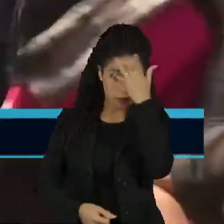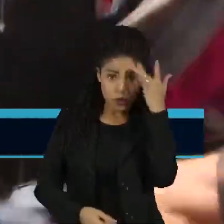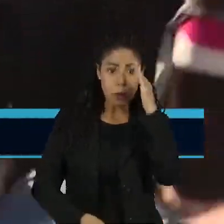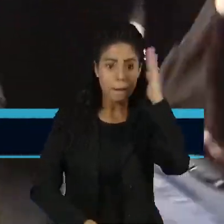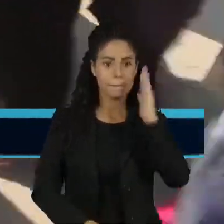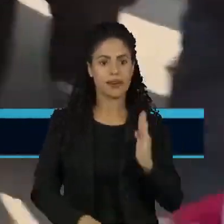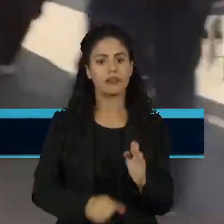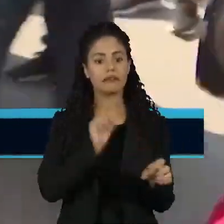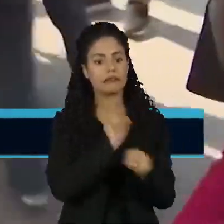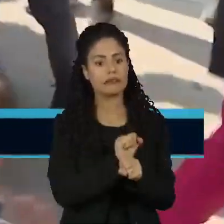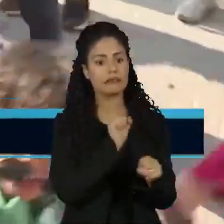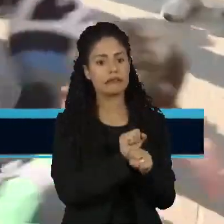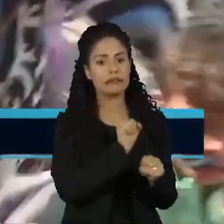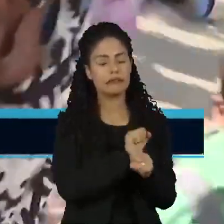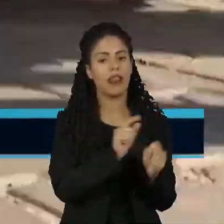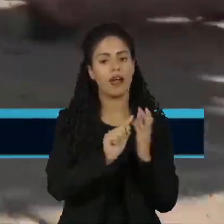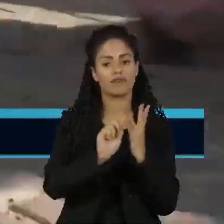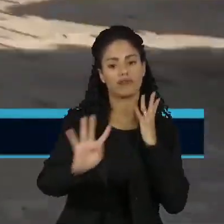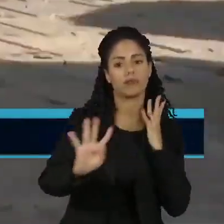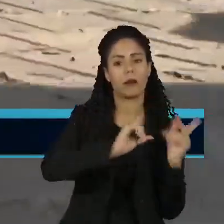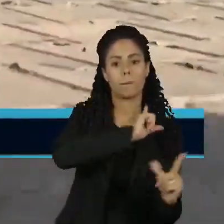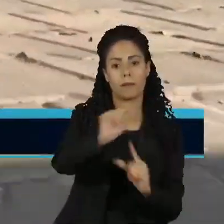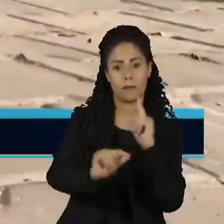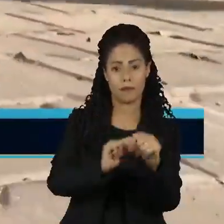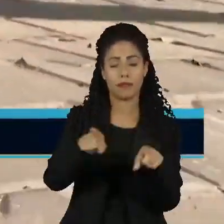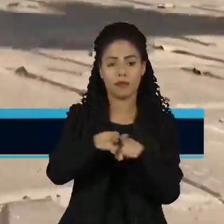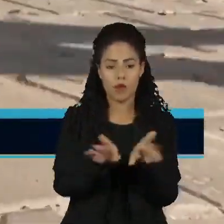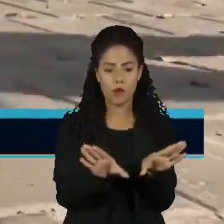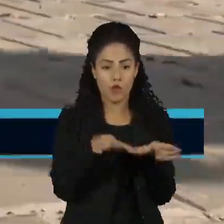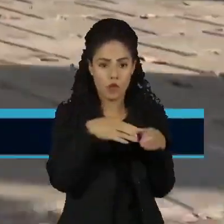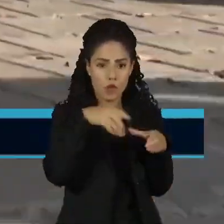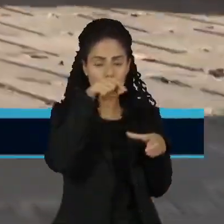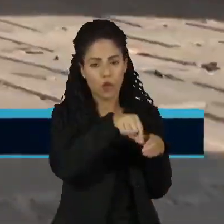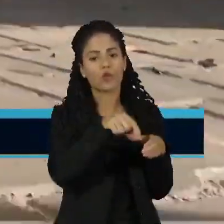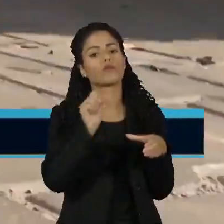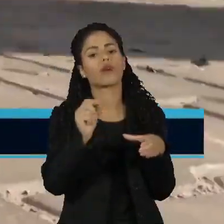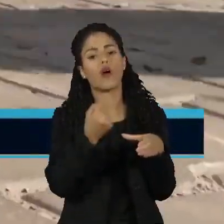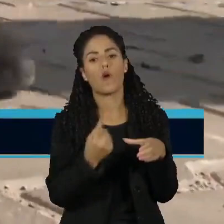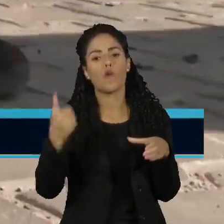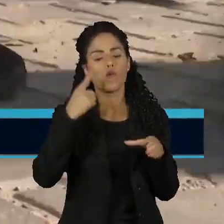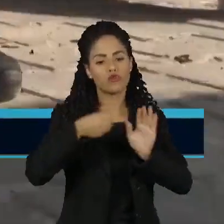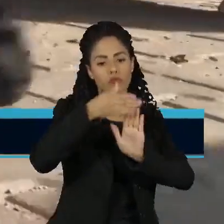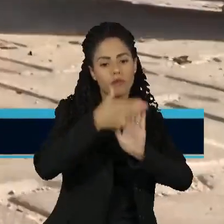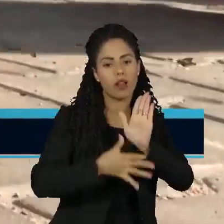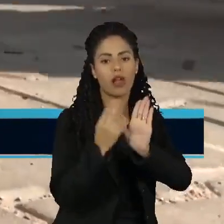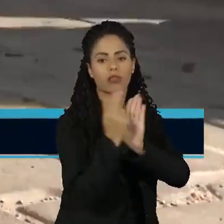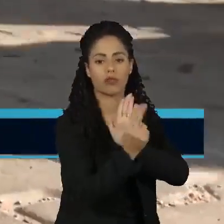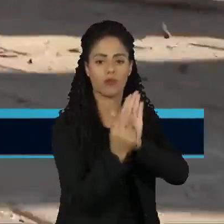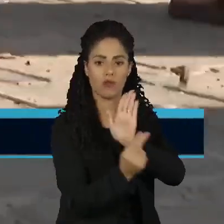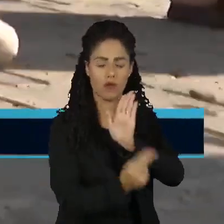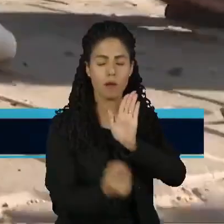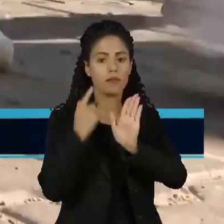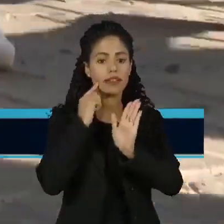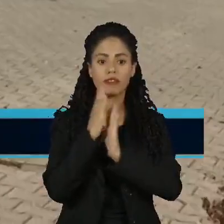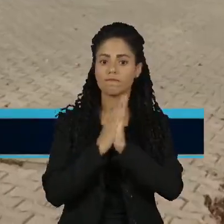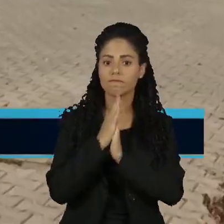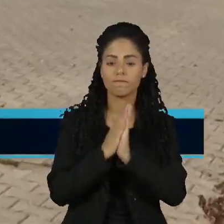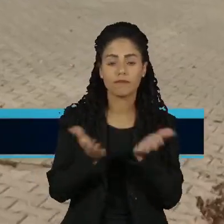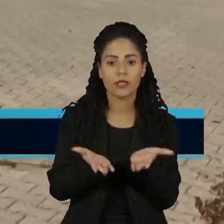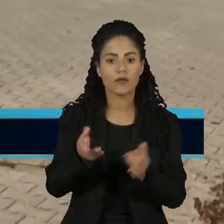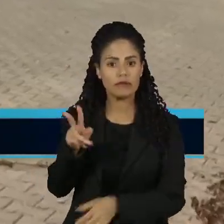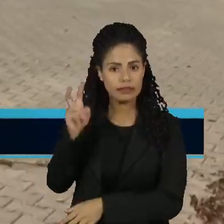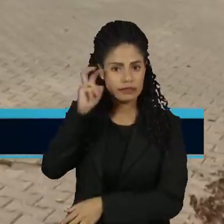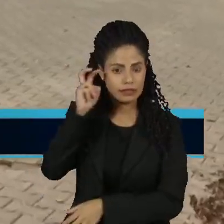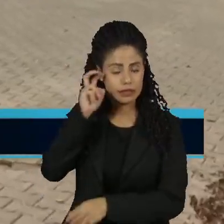seus parentes que estão na fila de espera. O grupo ficou de fora da última lista e tinha a expectativa de sair ainda nesta